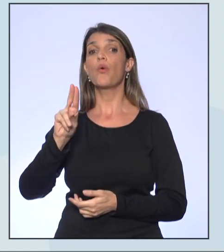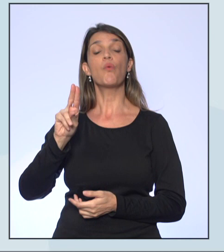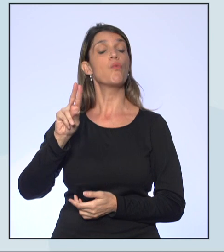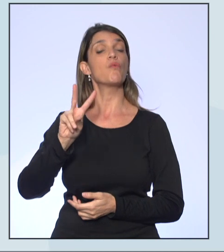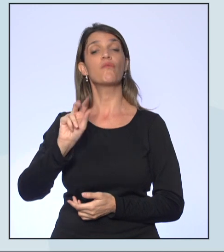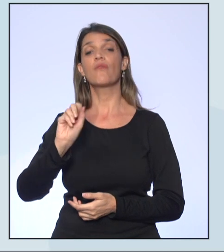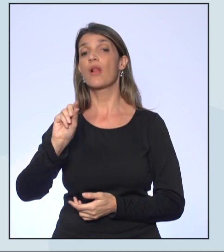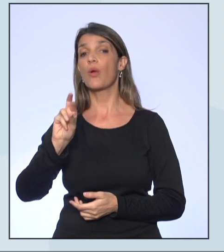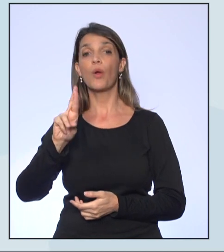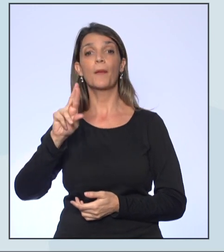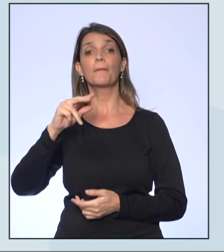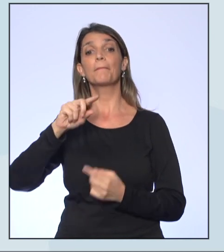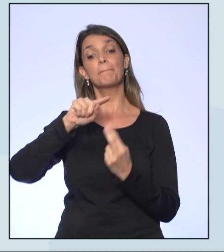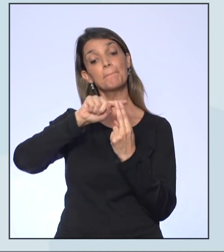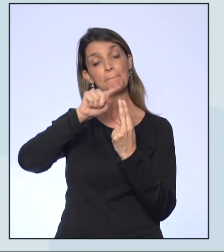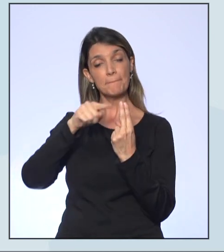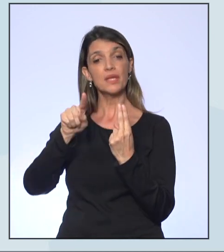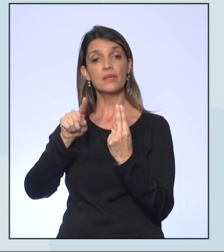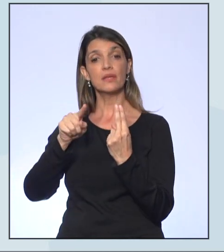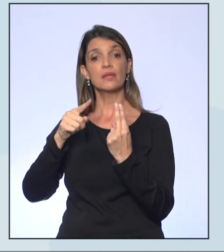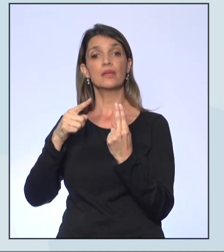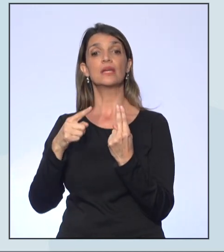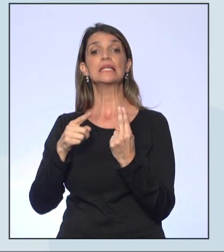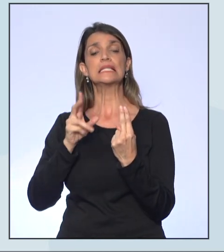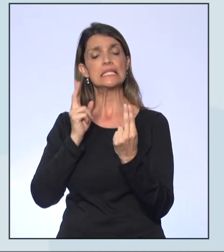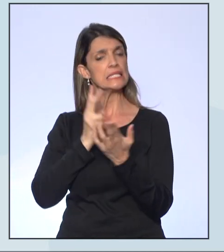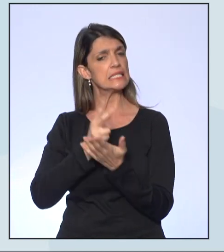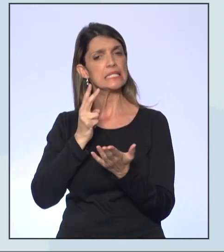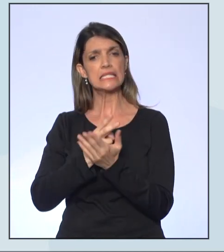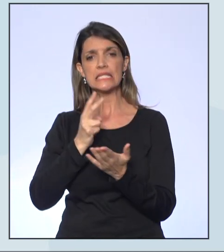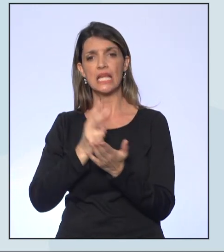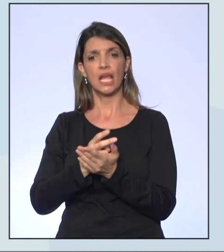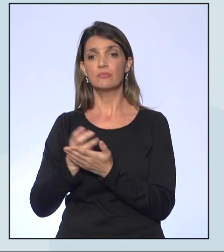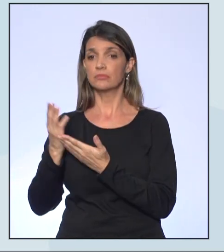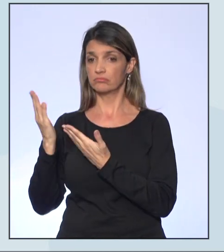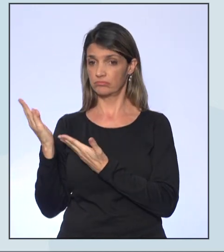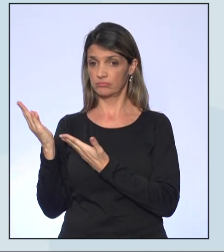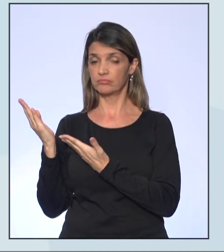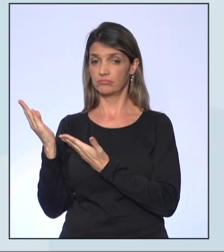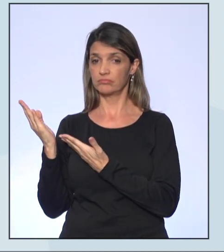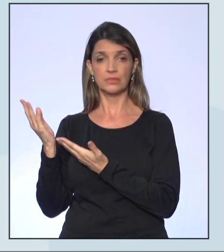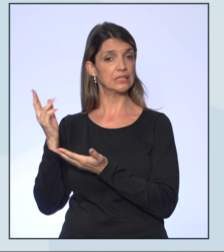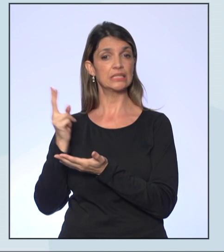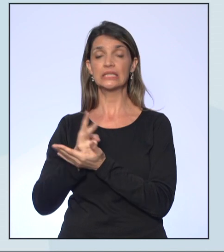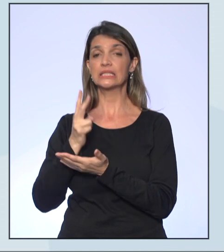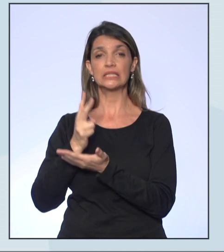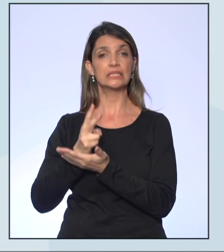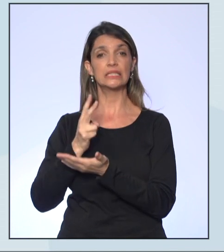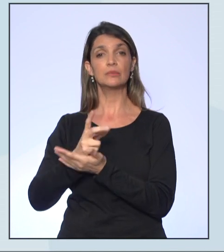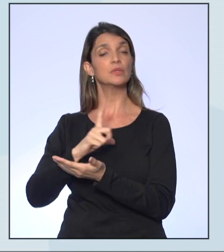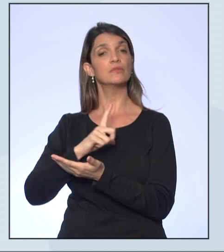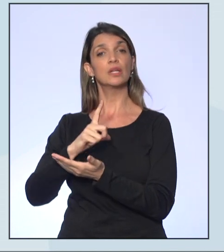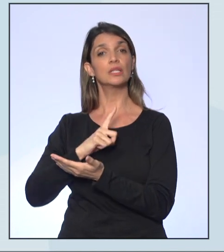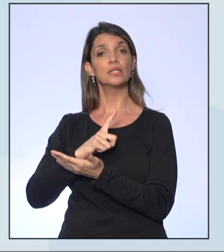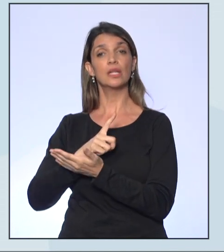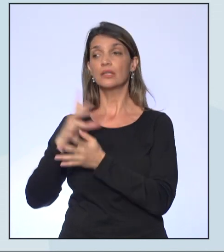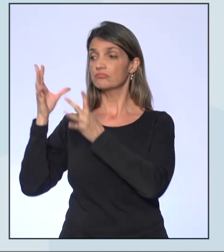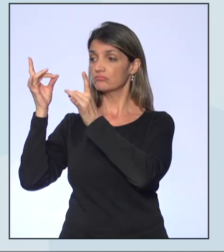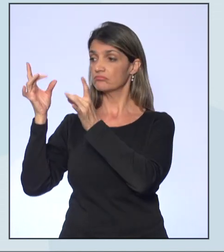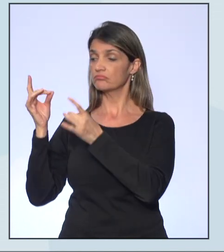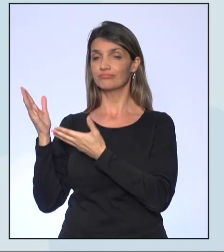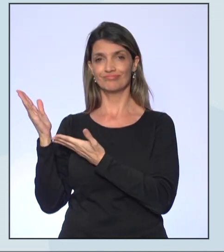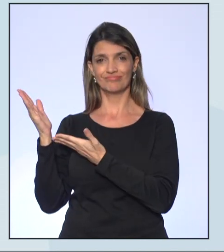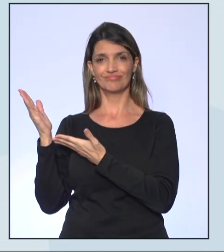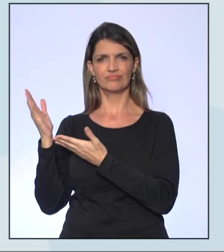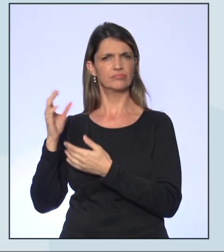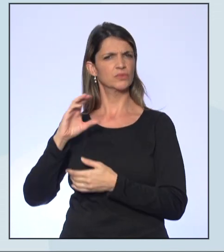que é 3,14, sempre vai se encaixar nesses formatos. Ele sempre vai ter essa definição. No